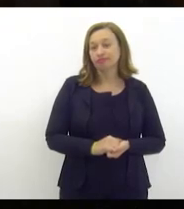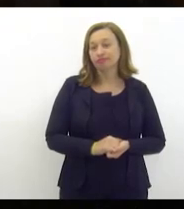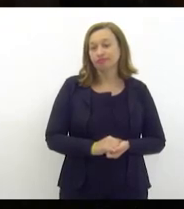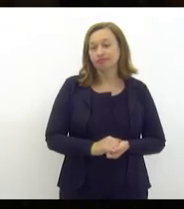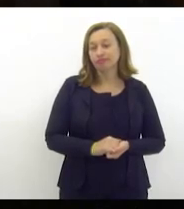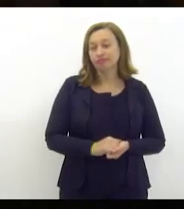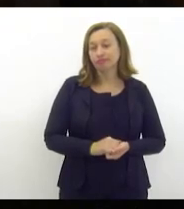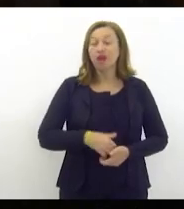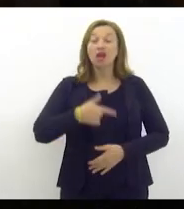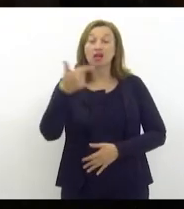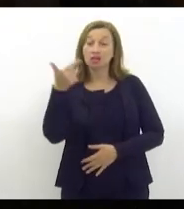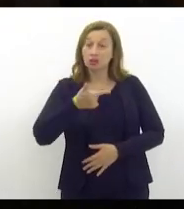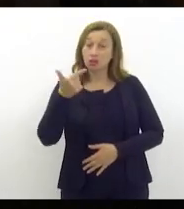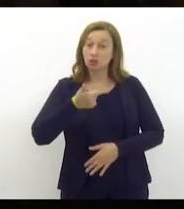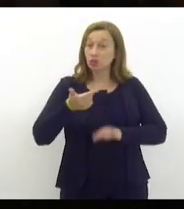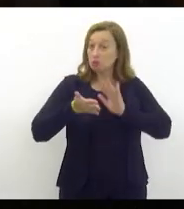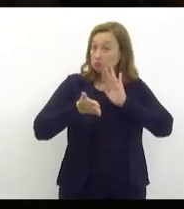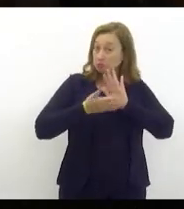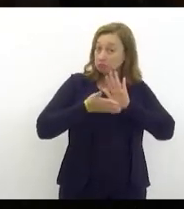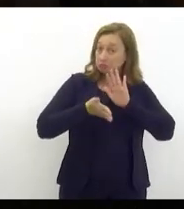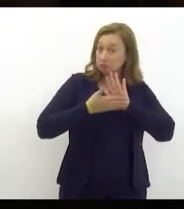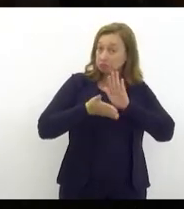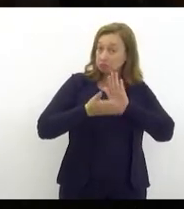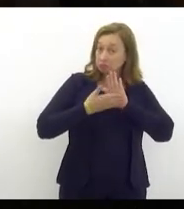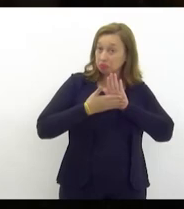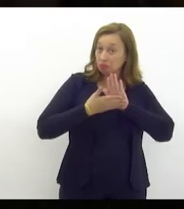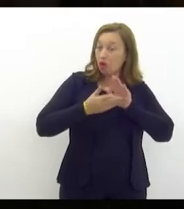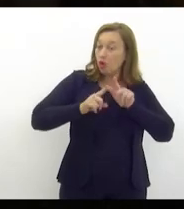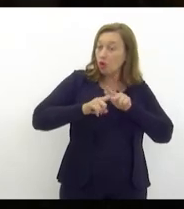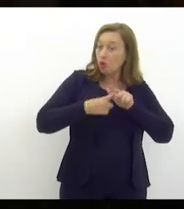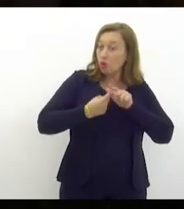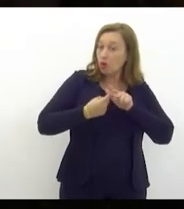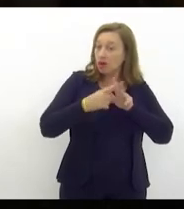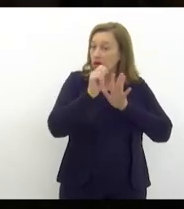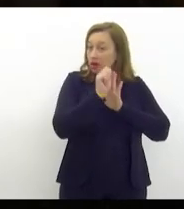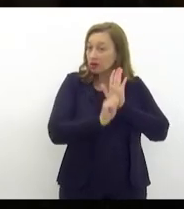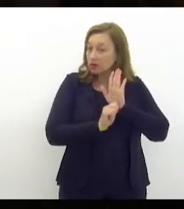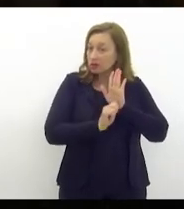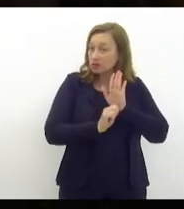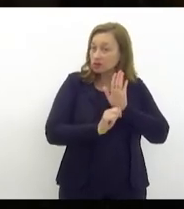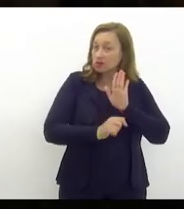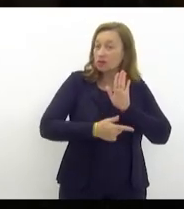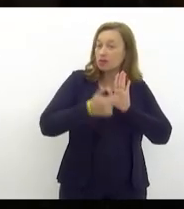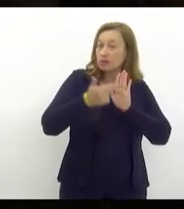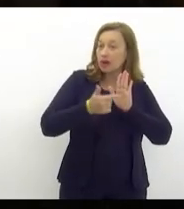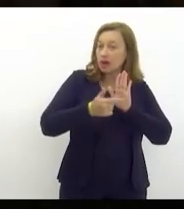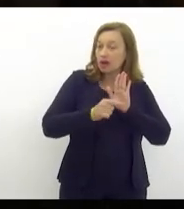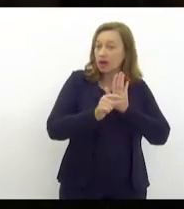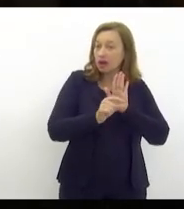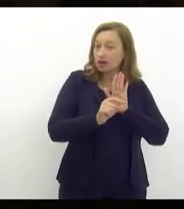A segunda proposta é corrigir a redação do parágrafo 2º